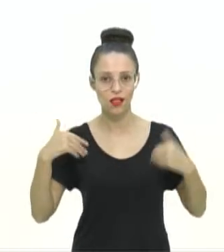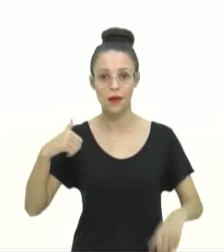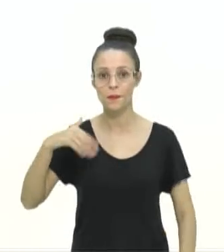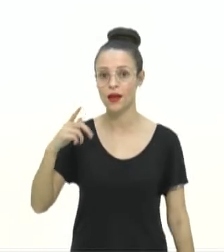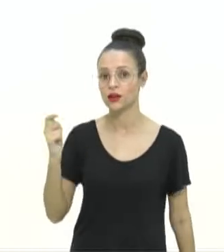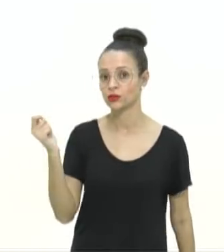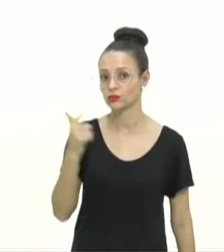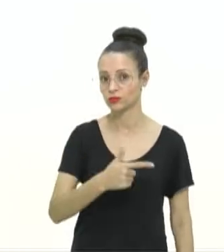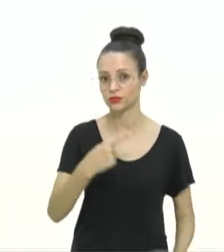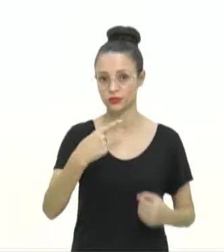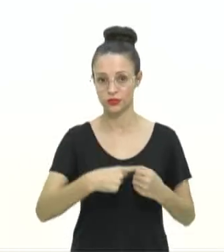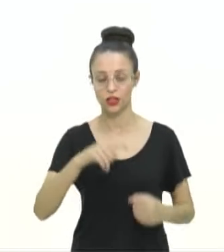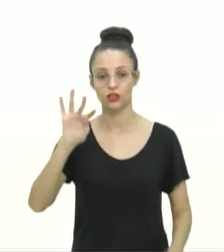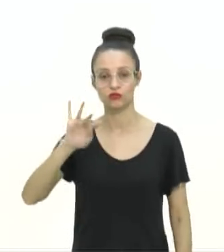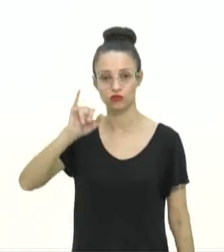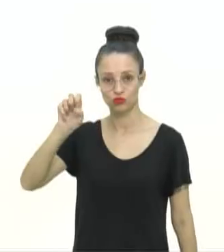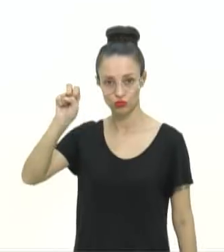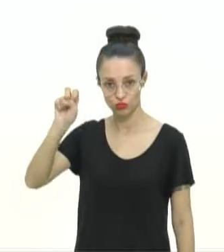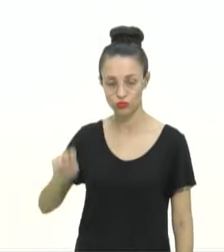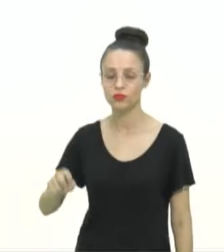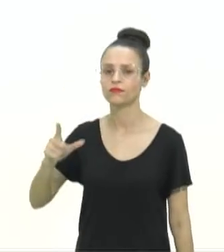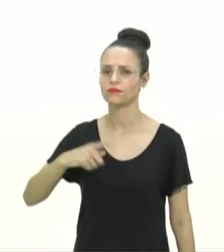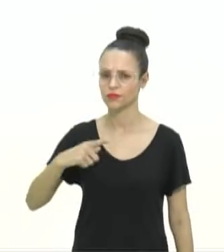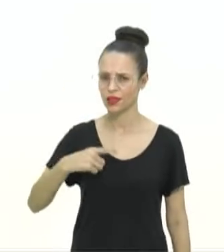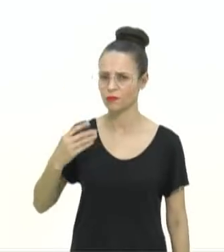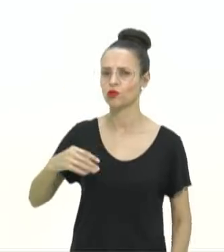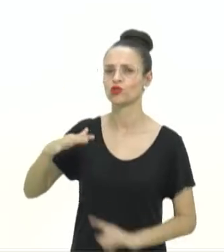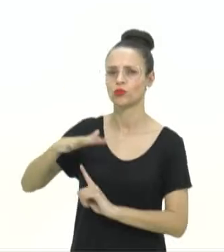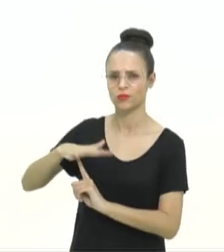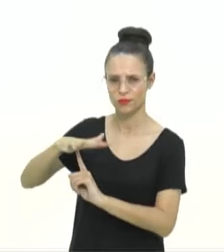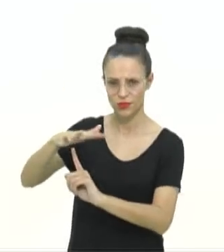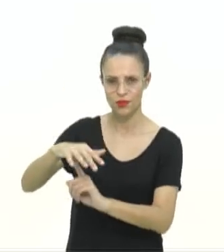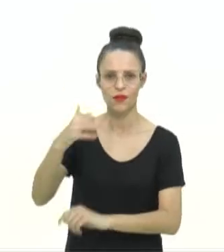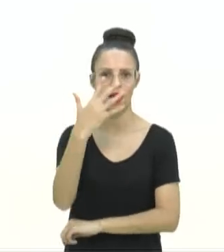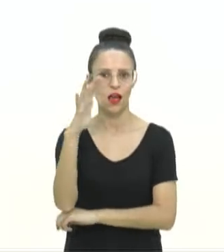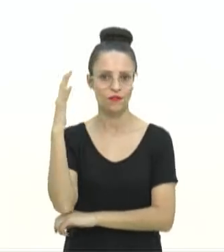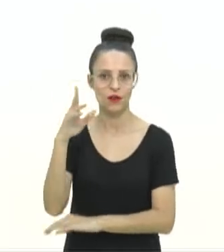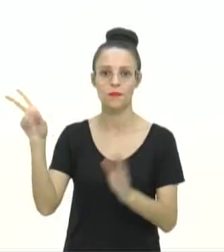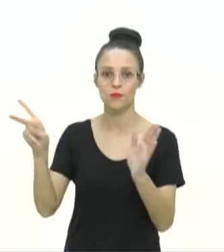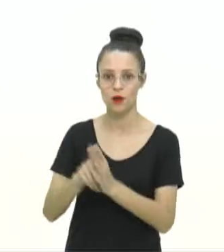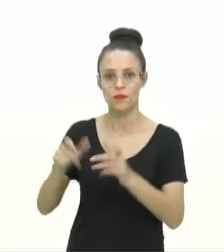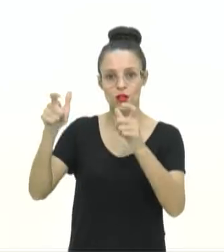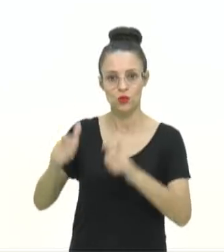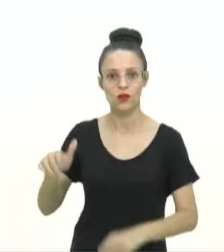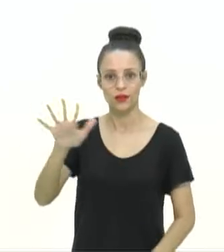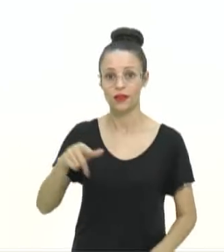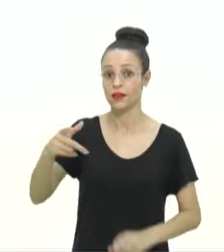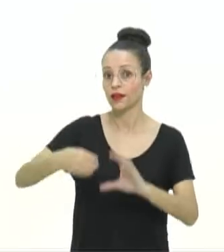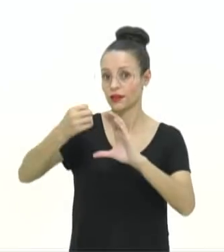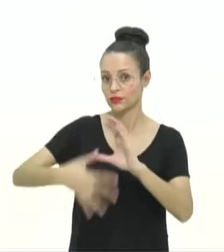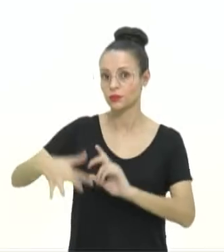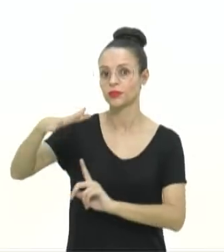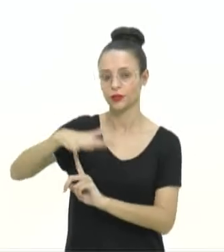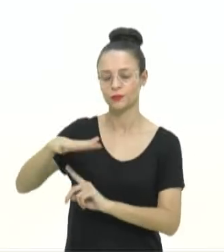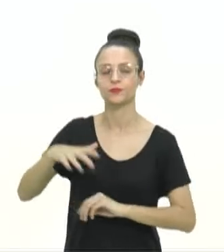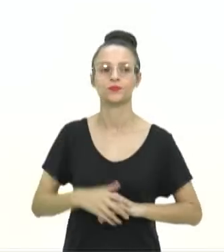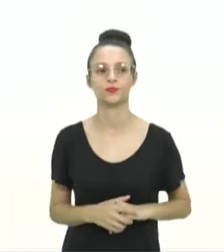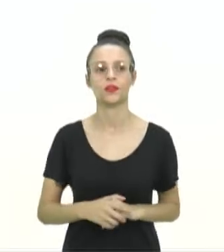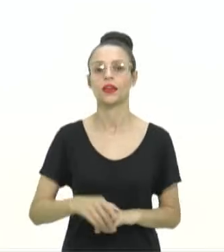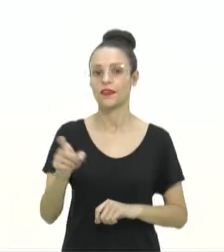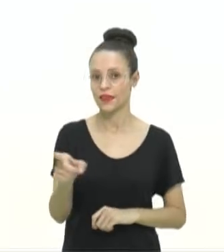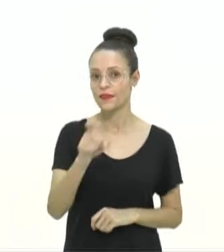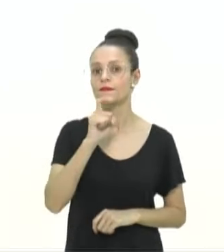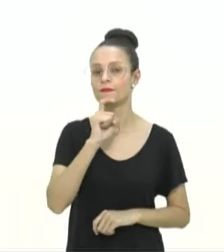muitos pinheiros, vírgula. A árvore típica da nossa região. Aí eu tenho uma caracterização de pinheiros, tá? E que no